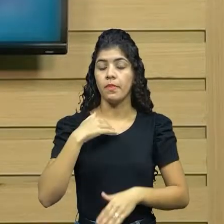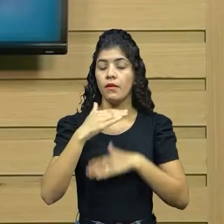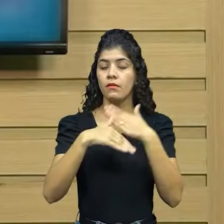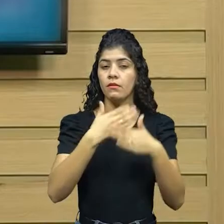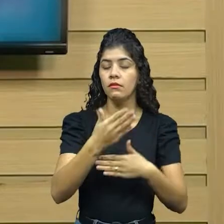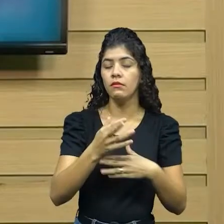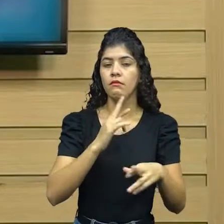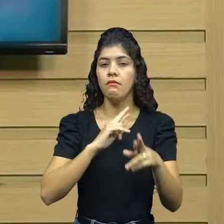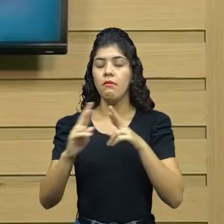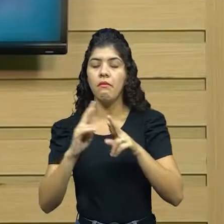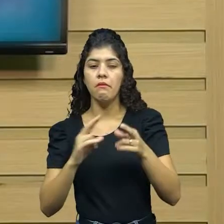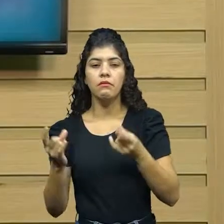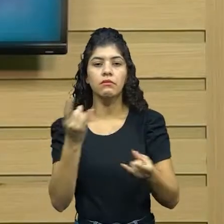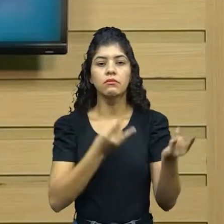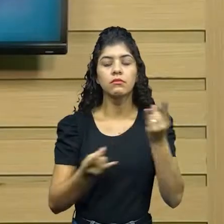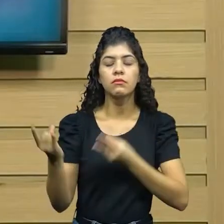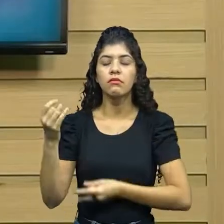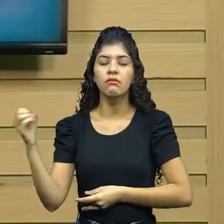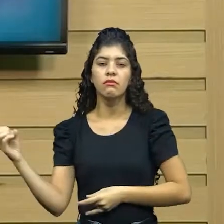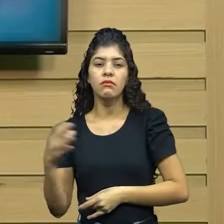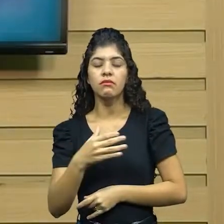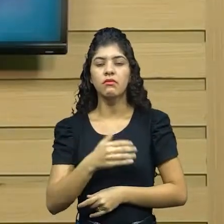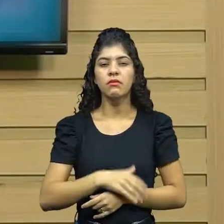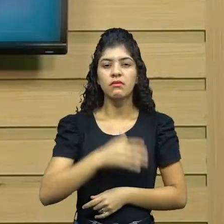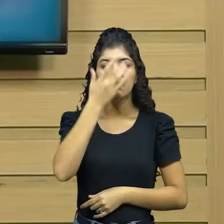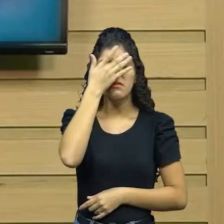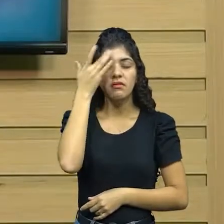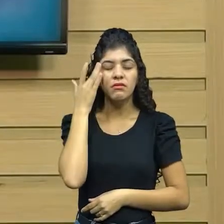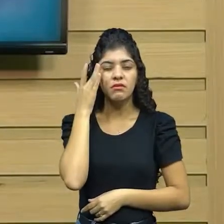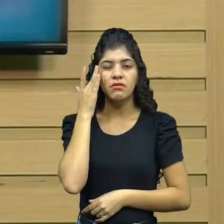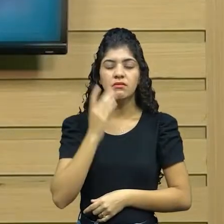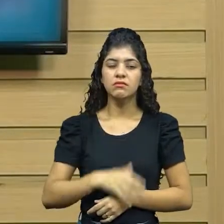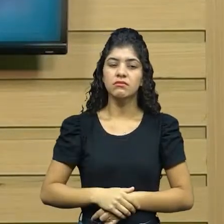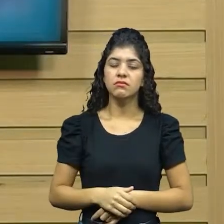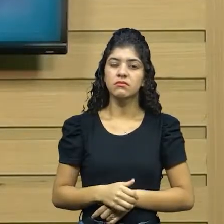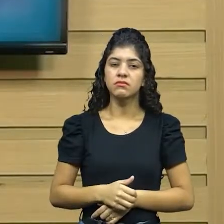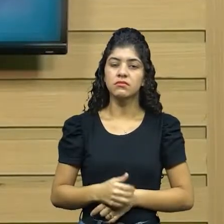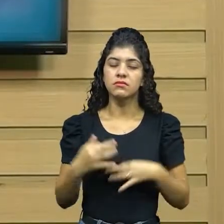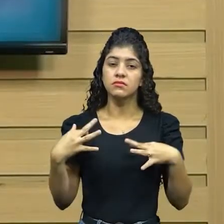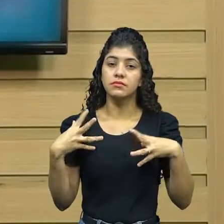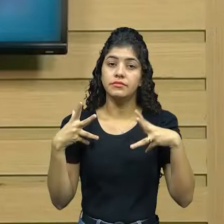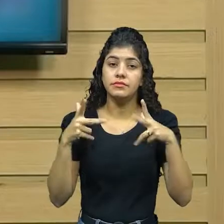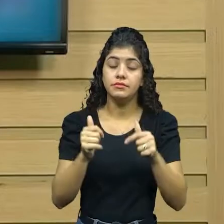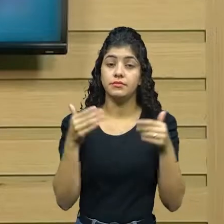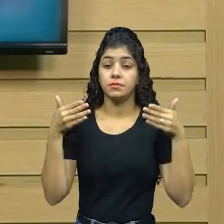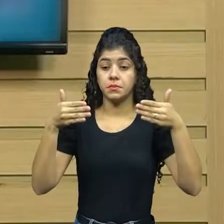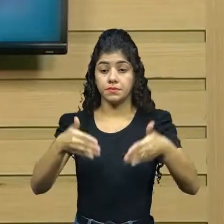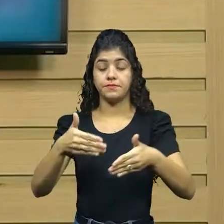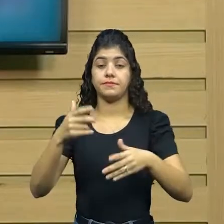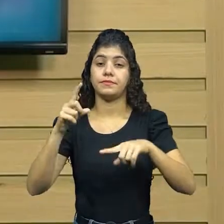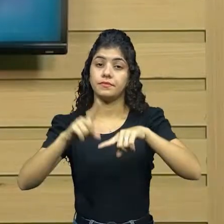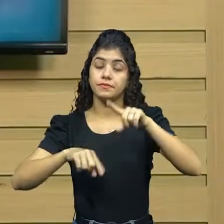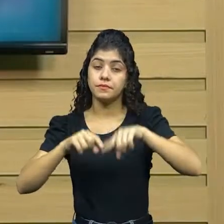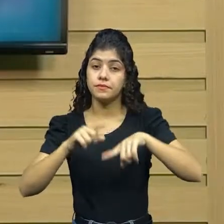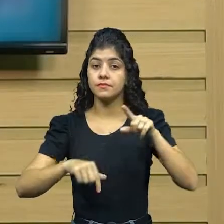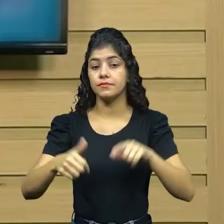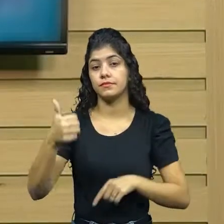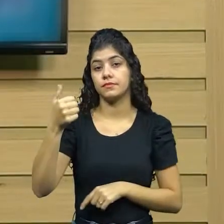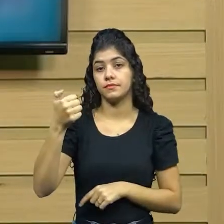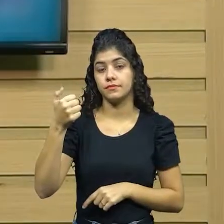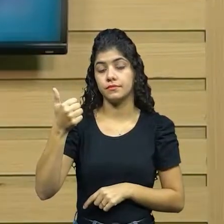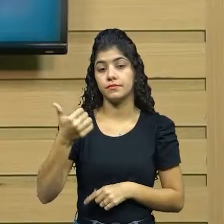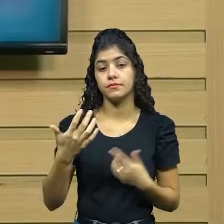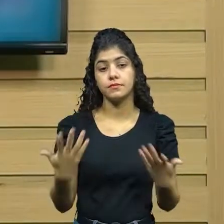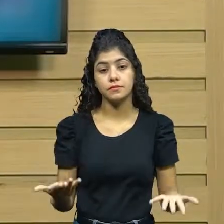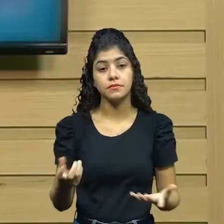relacionamento, atrair novos clientes, manter, tudo girando em cima do produto, no caso é a caneta.